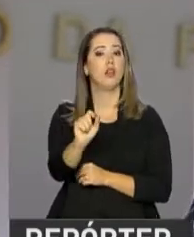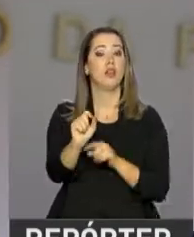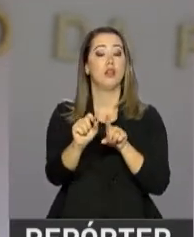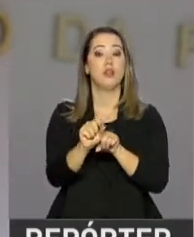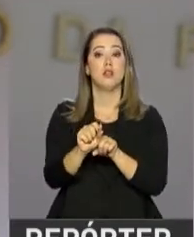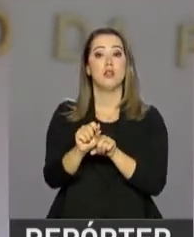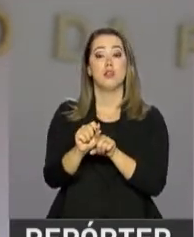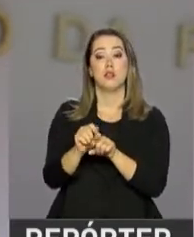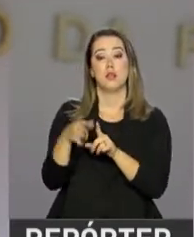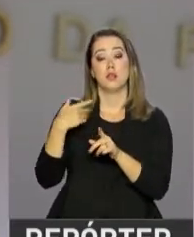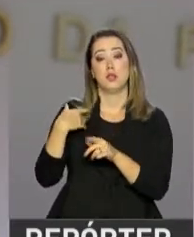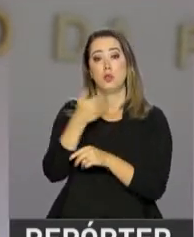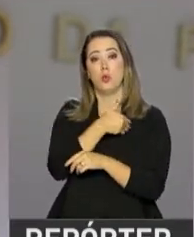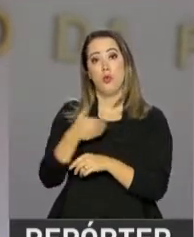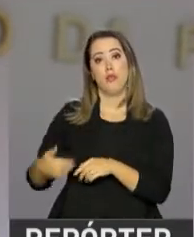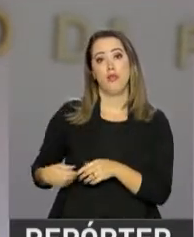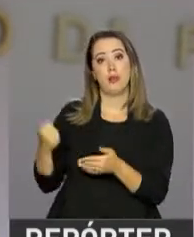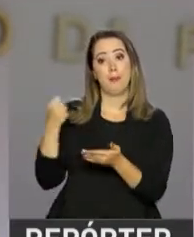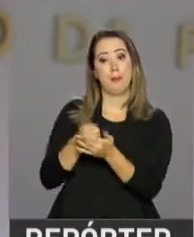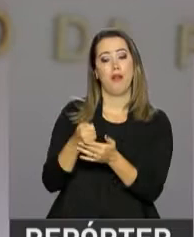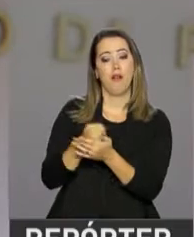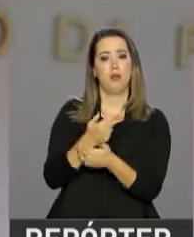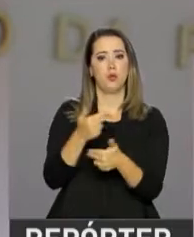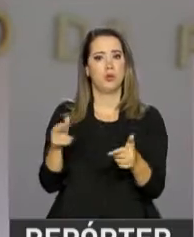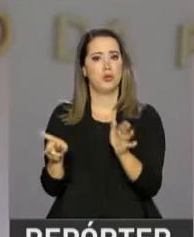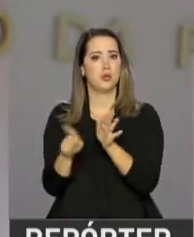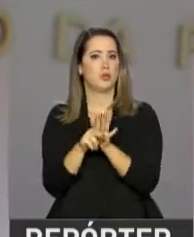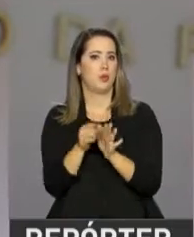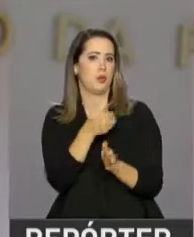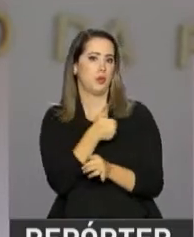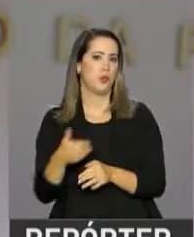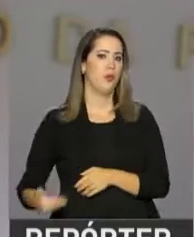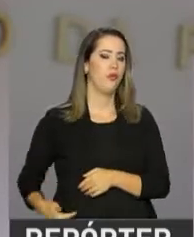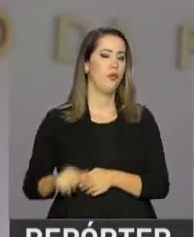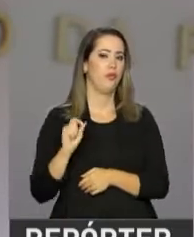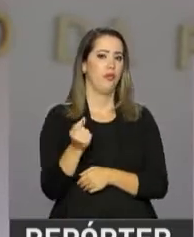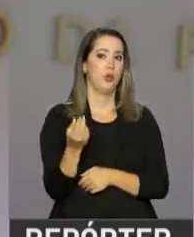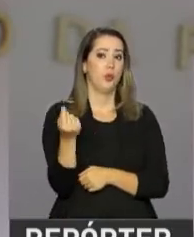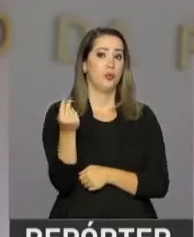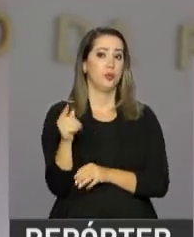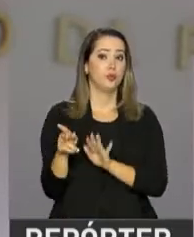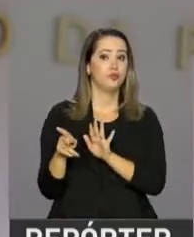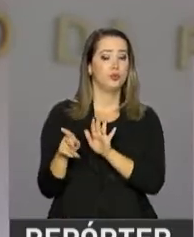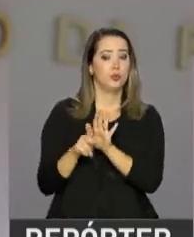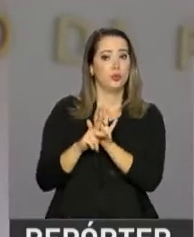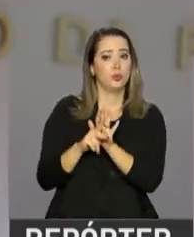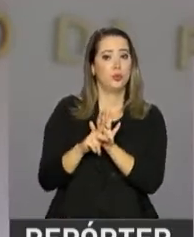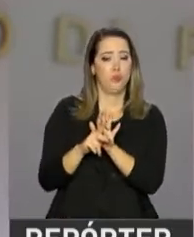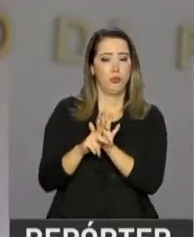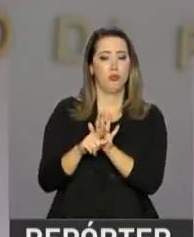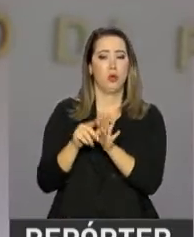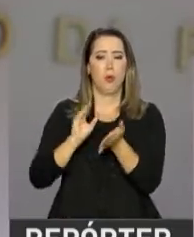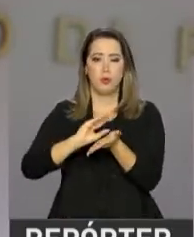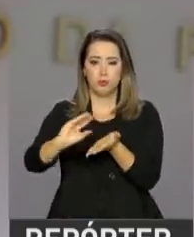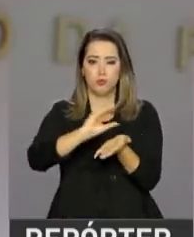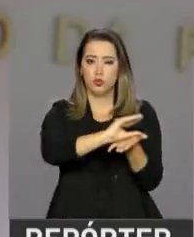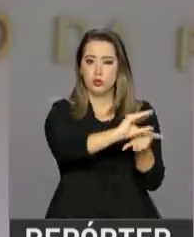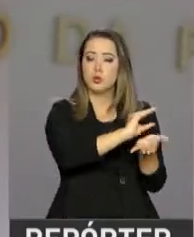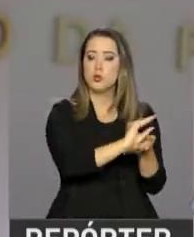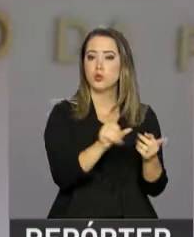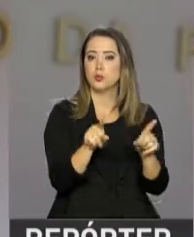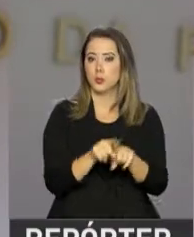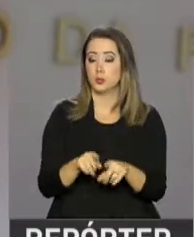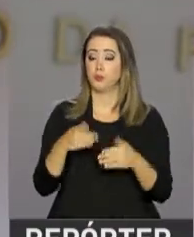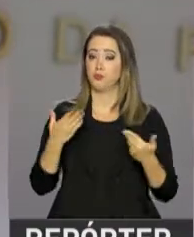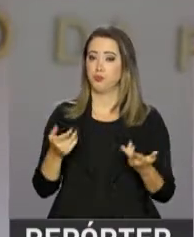gastos correntes, como, por exemplo, despesas de pessoal e também de manutenção da máquina pública. Em entrevista coletiva, agora há